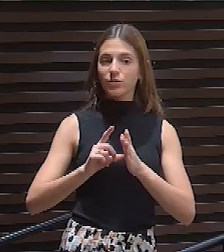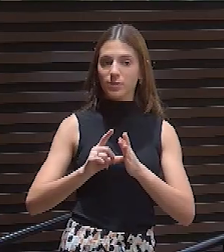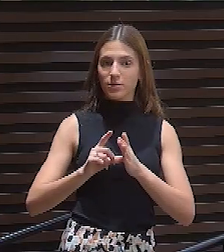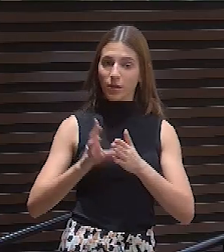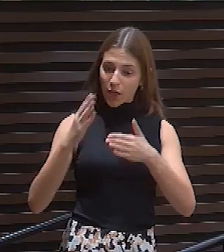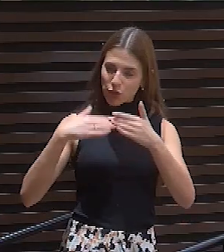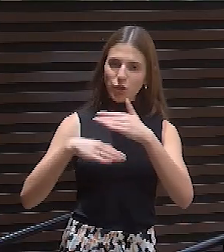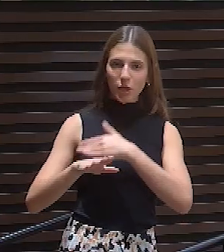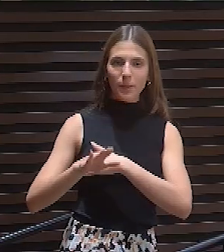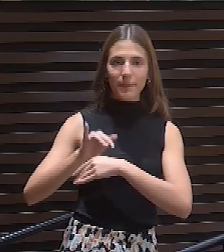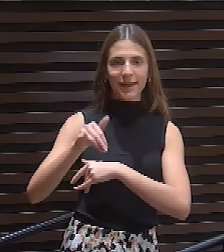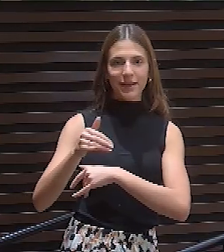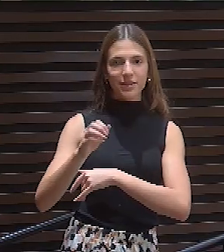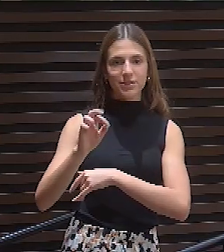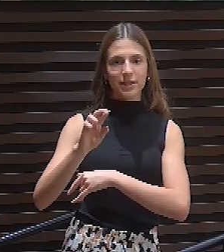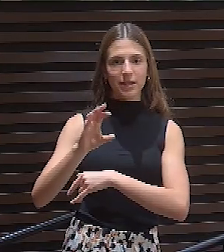Jericó.